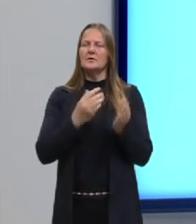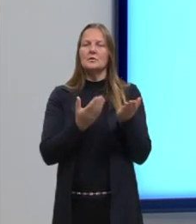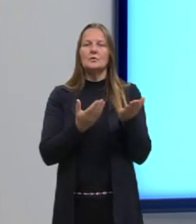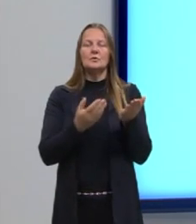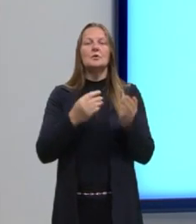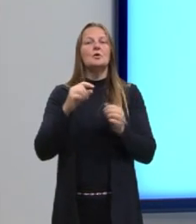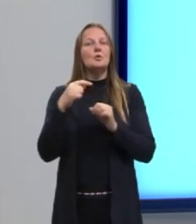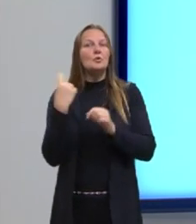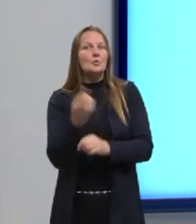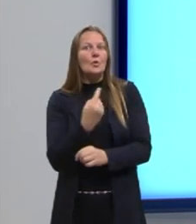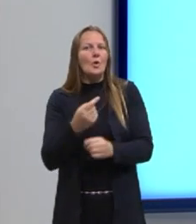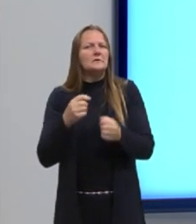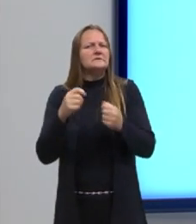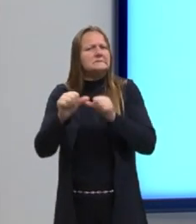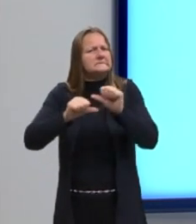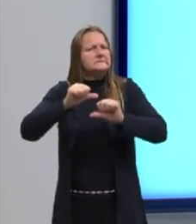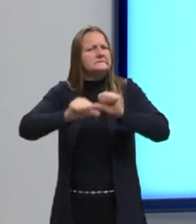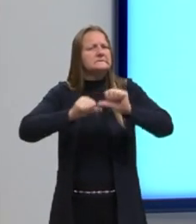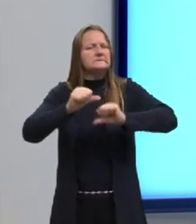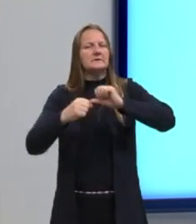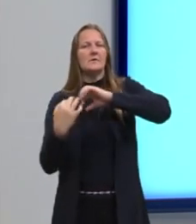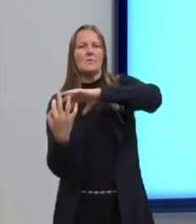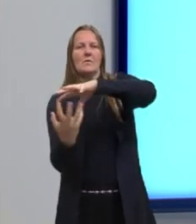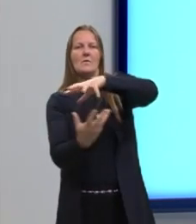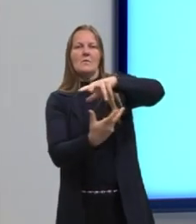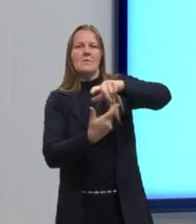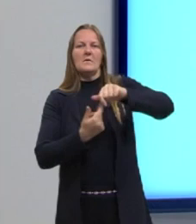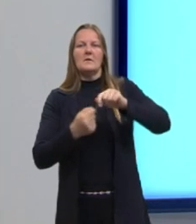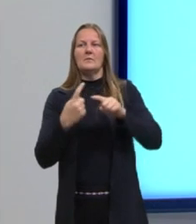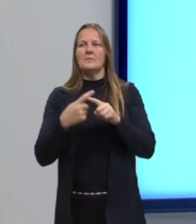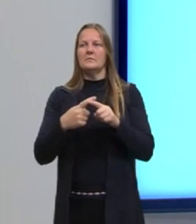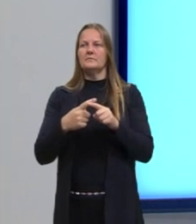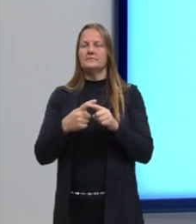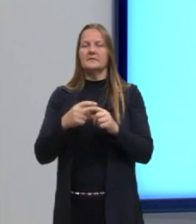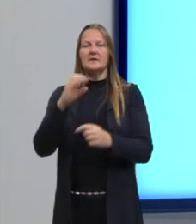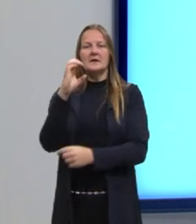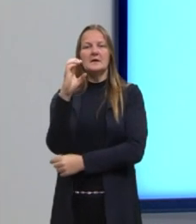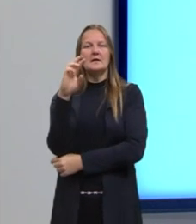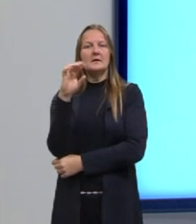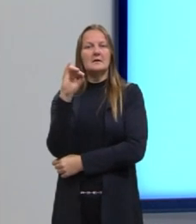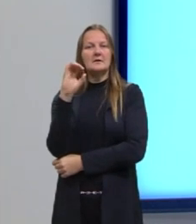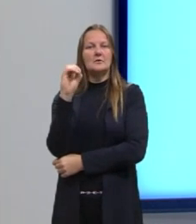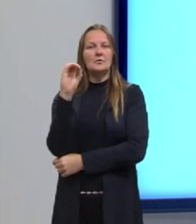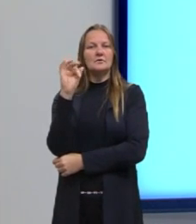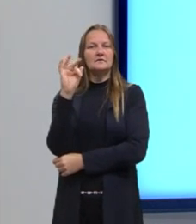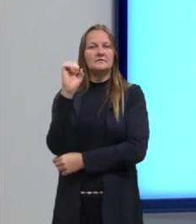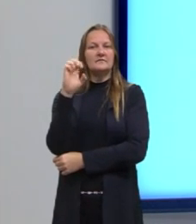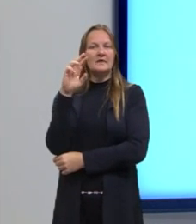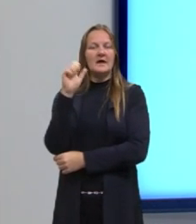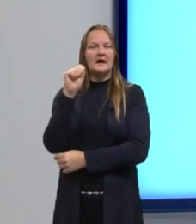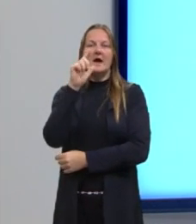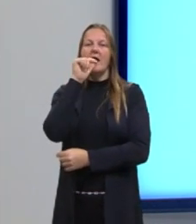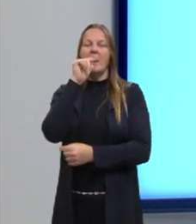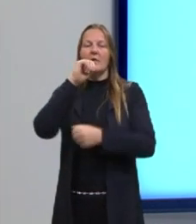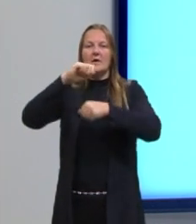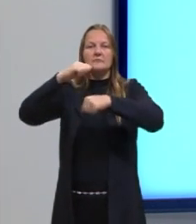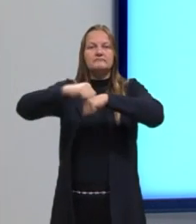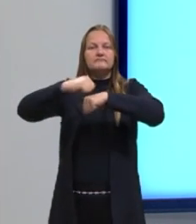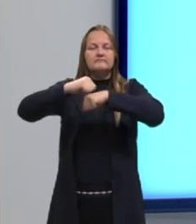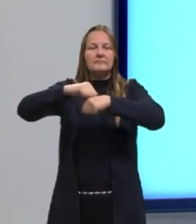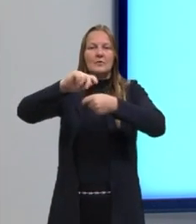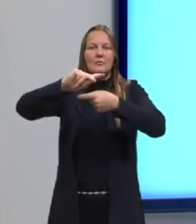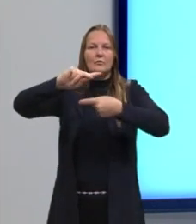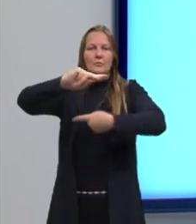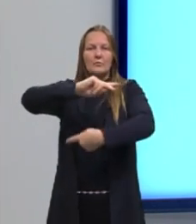modificando tanto este planeta que a criosfera ou seja parte congelada da água para derretendo